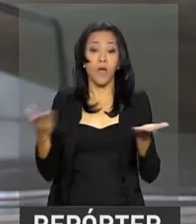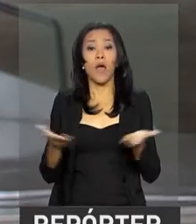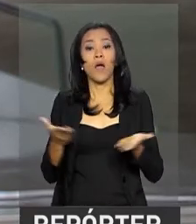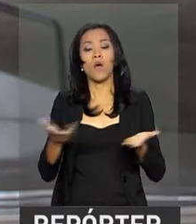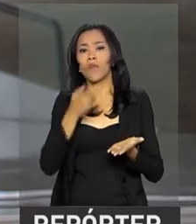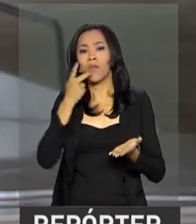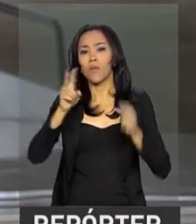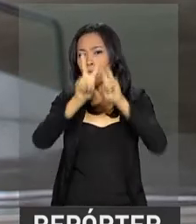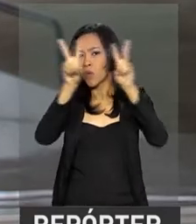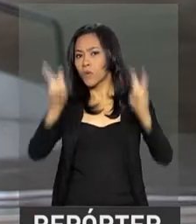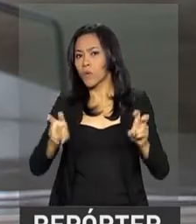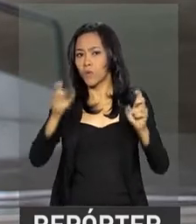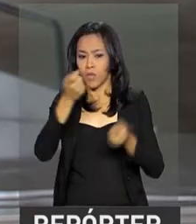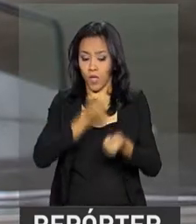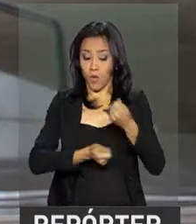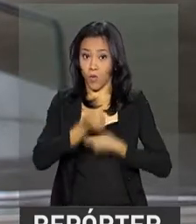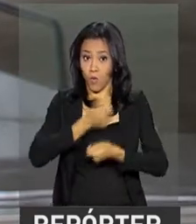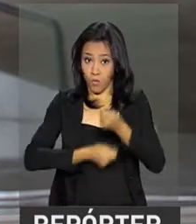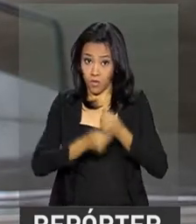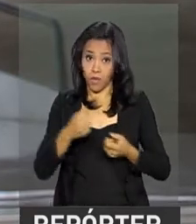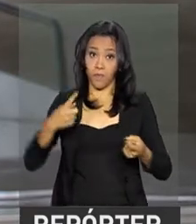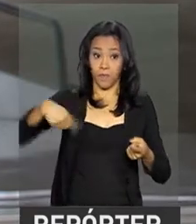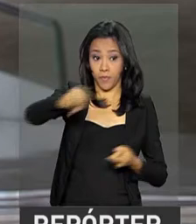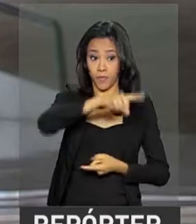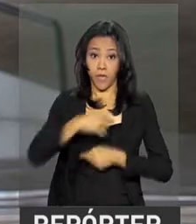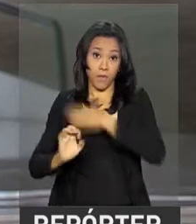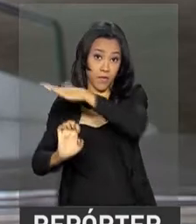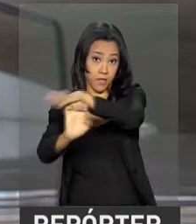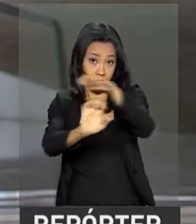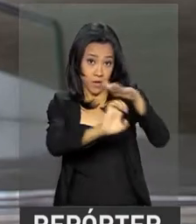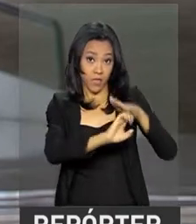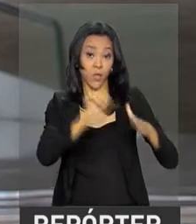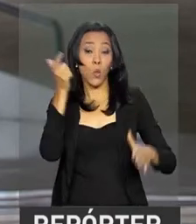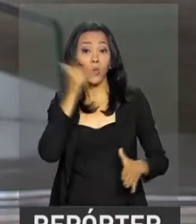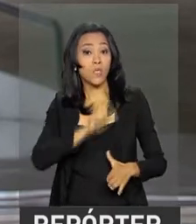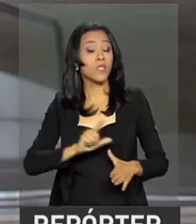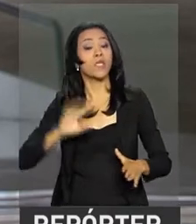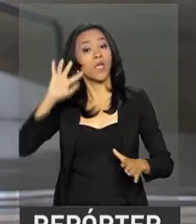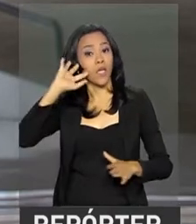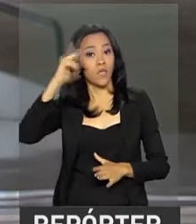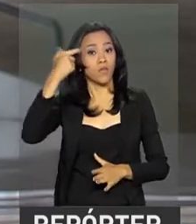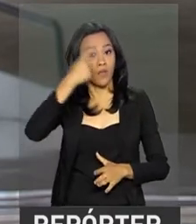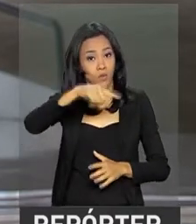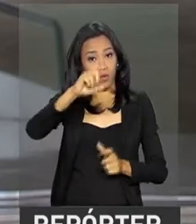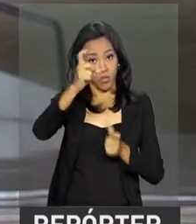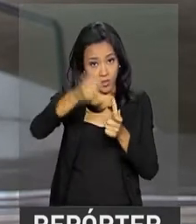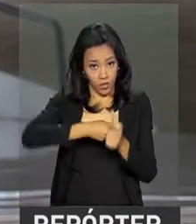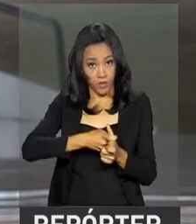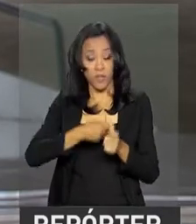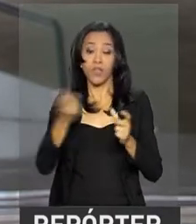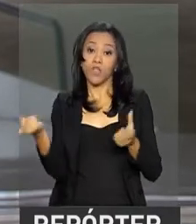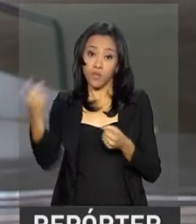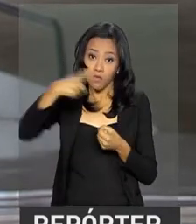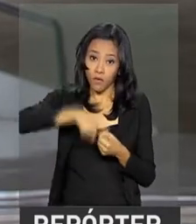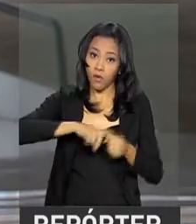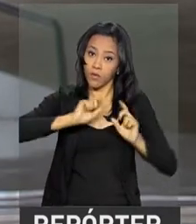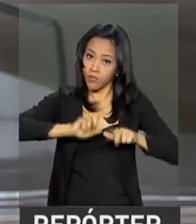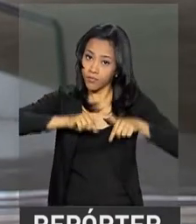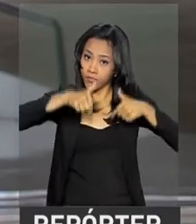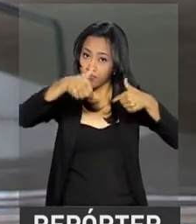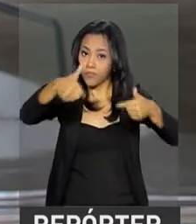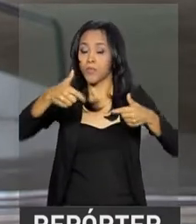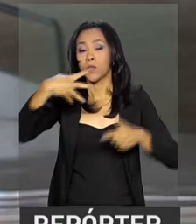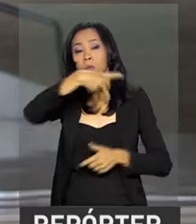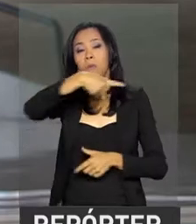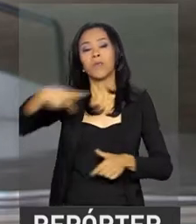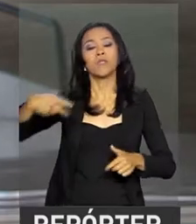economia thaíssa para que as empresas que têm suas dívidas e voltem a atividade o presidente michel temer assinou uma medida